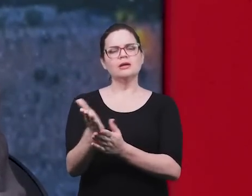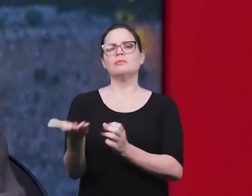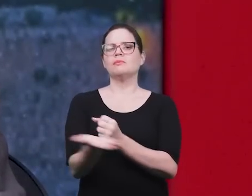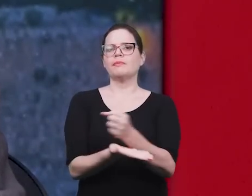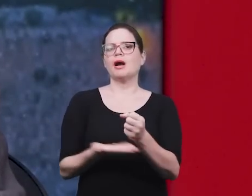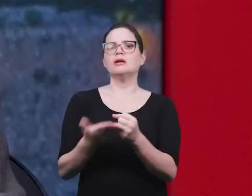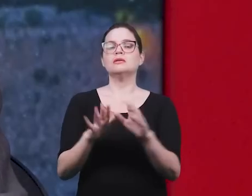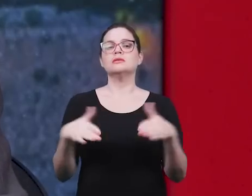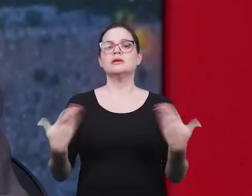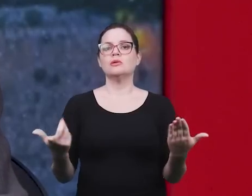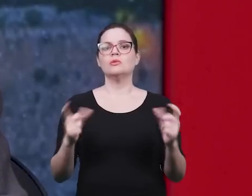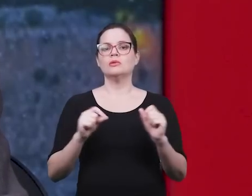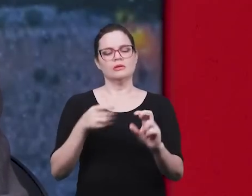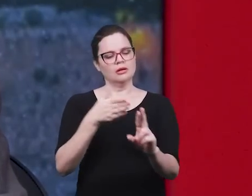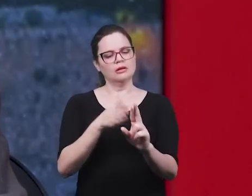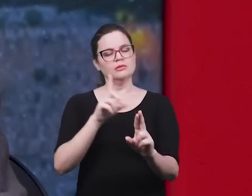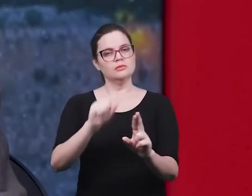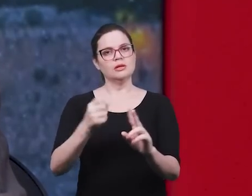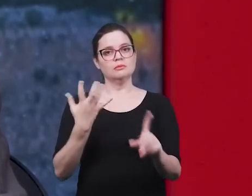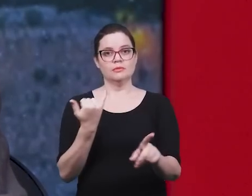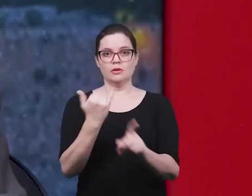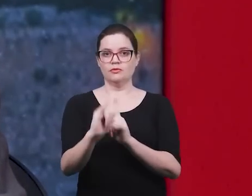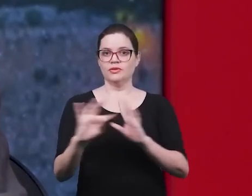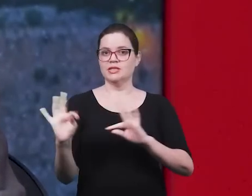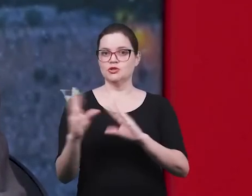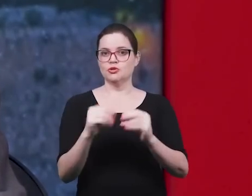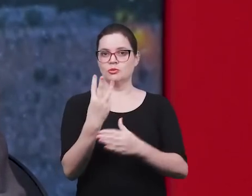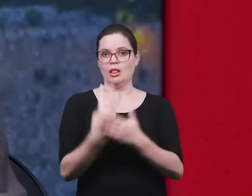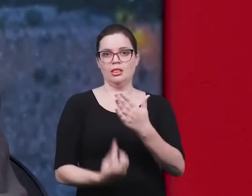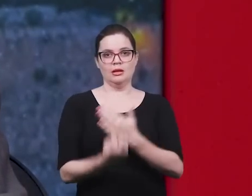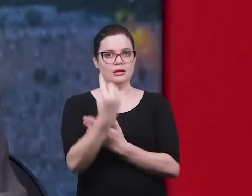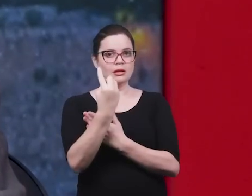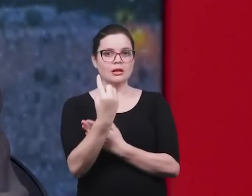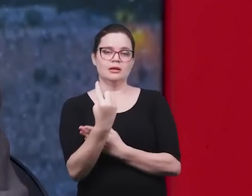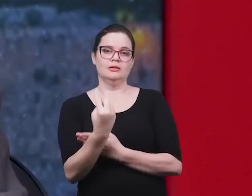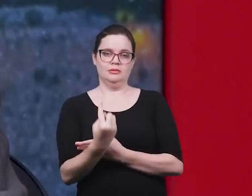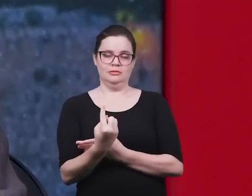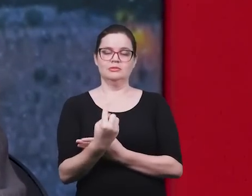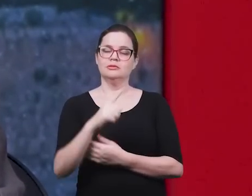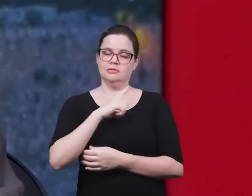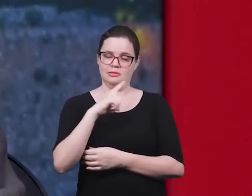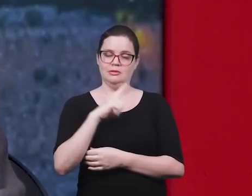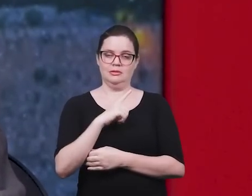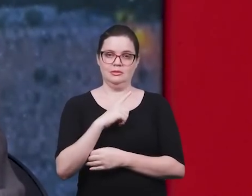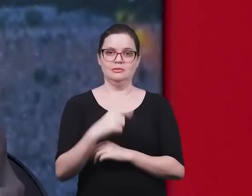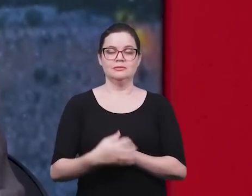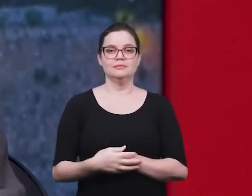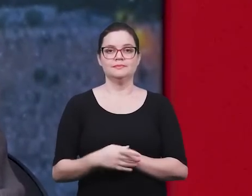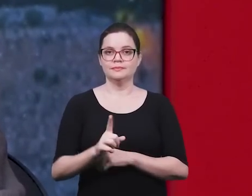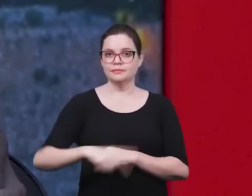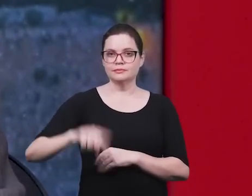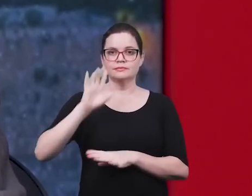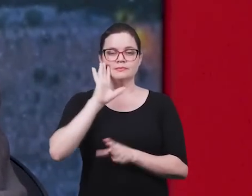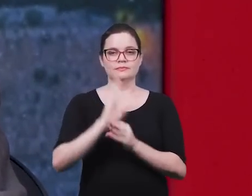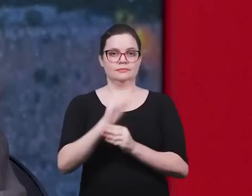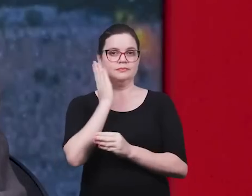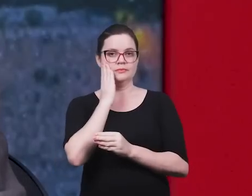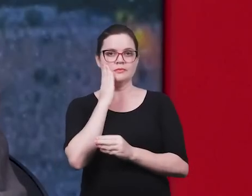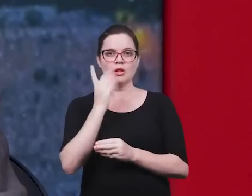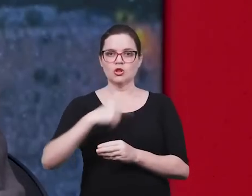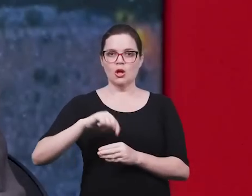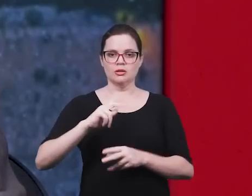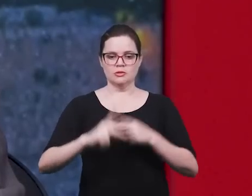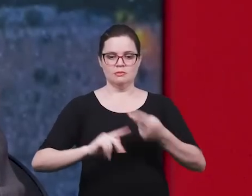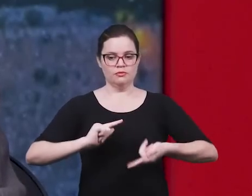baseada, referenciada profeticamente à Trindade. E é dessa forma que Israel deveria